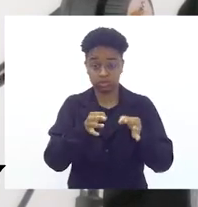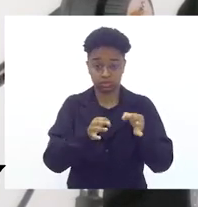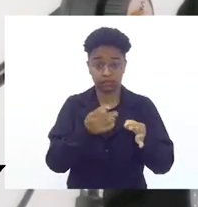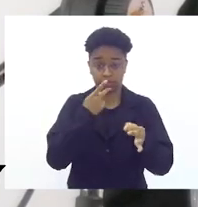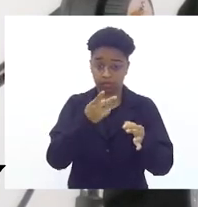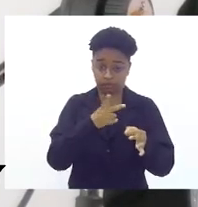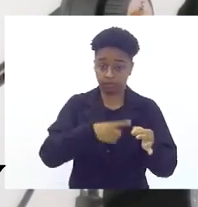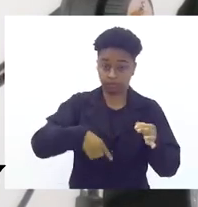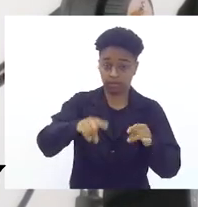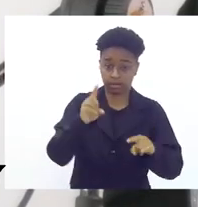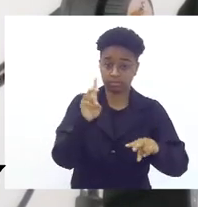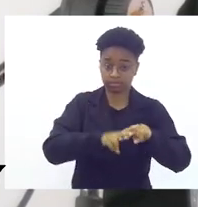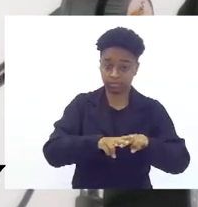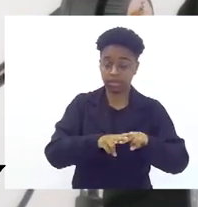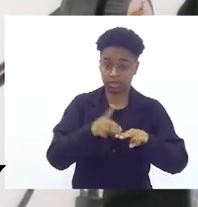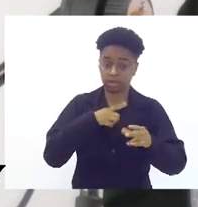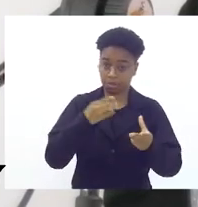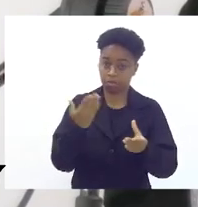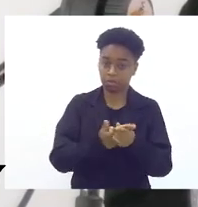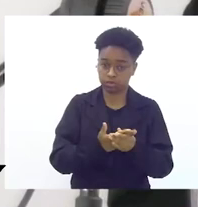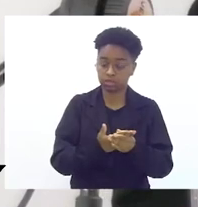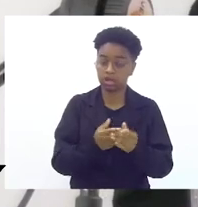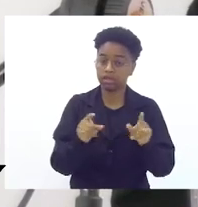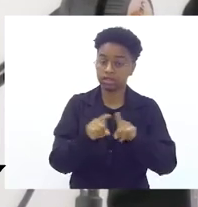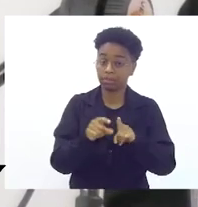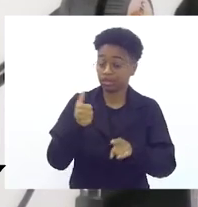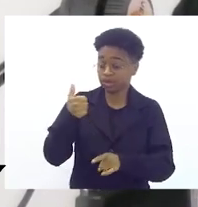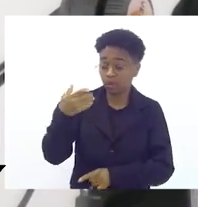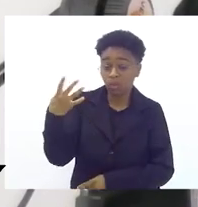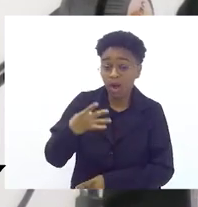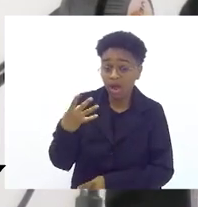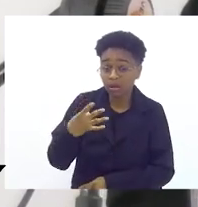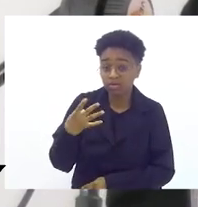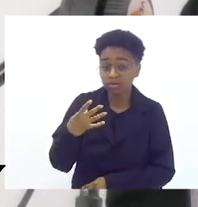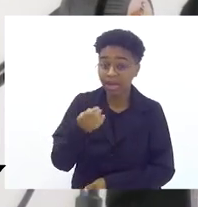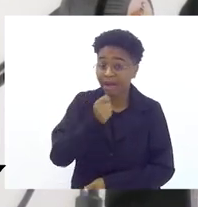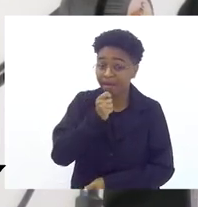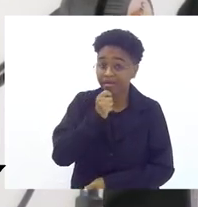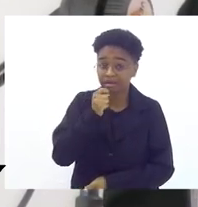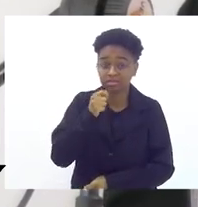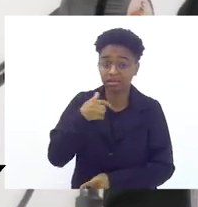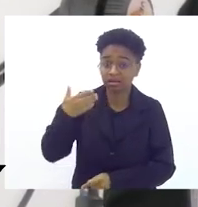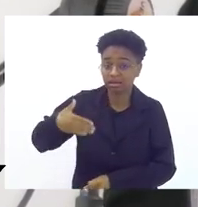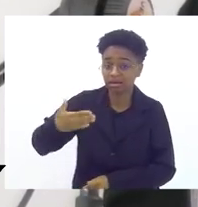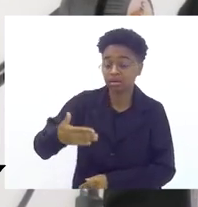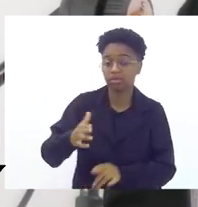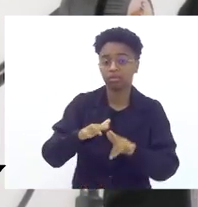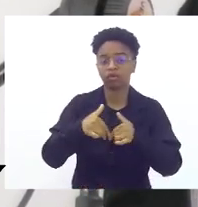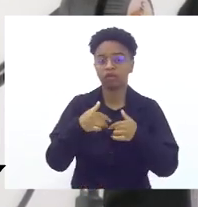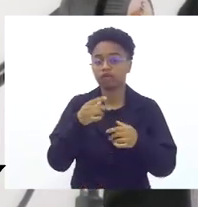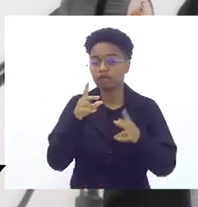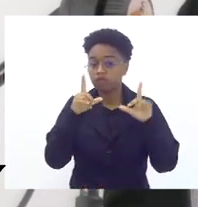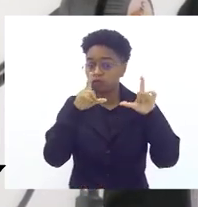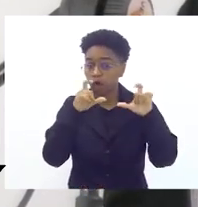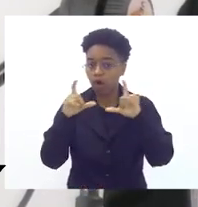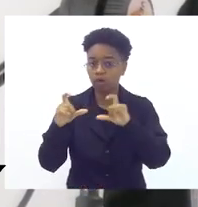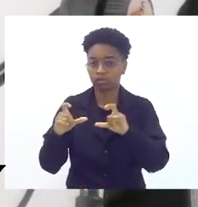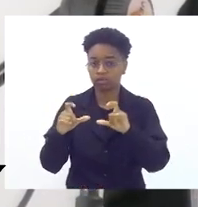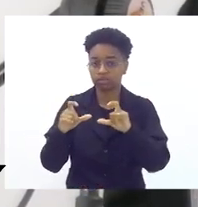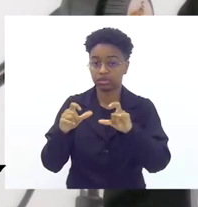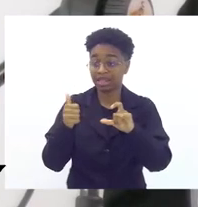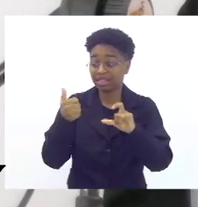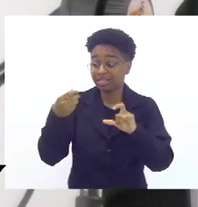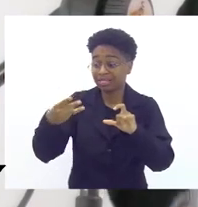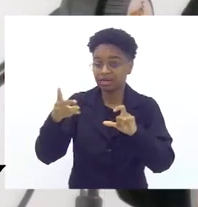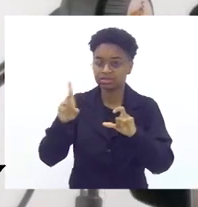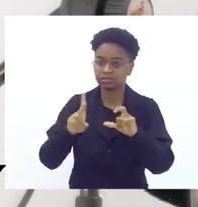ele tem um processo uma condenação e tem um 14º processo que ainda tramita com base numa foto que por 13